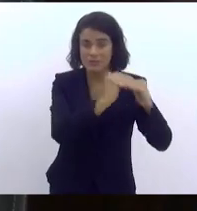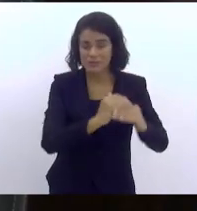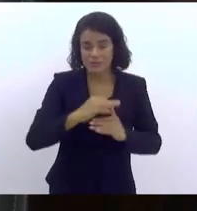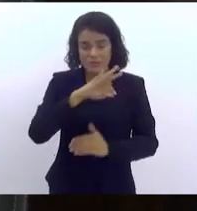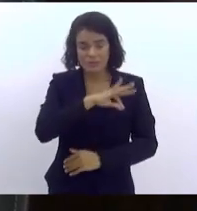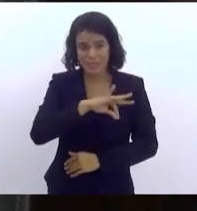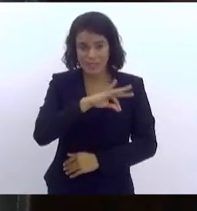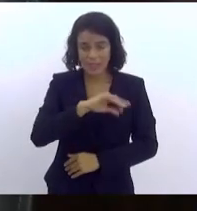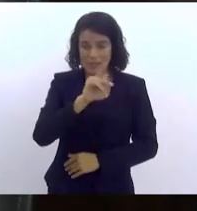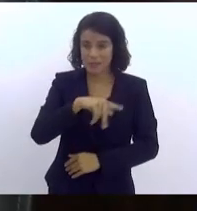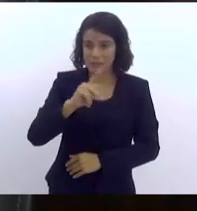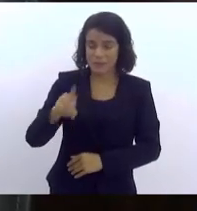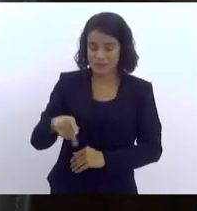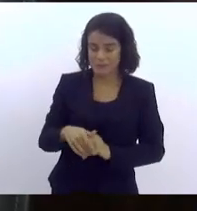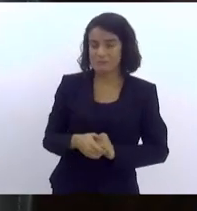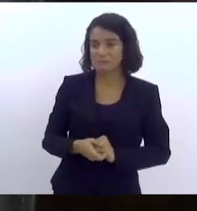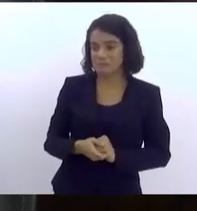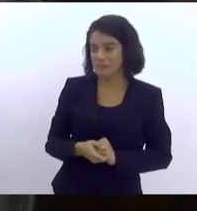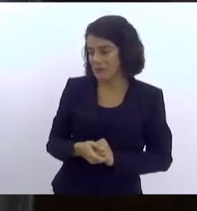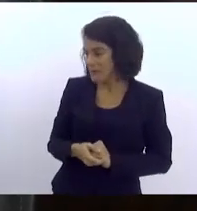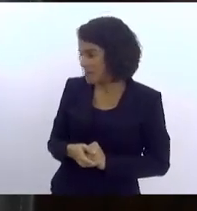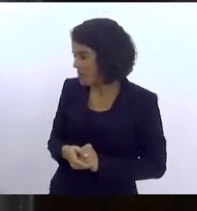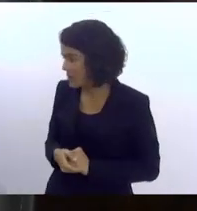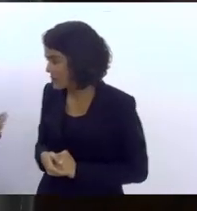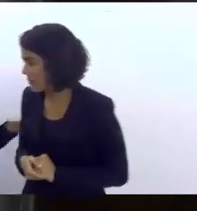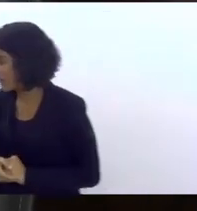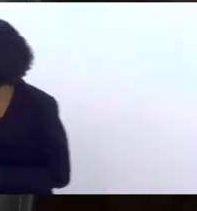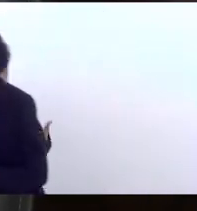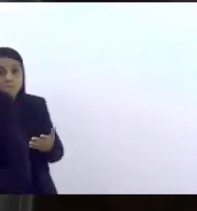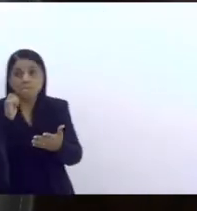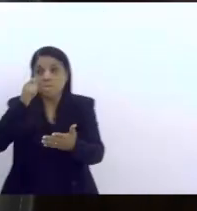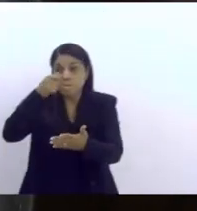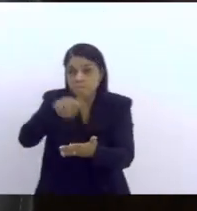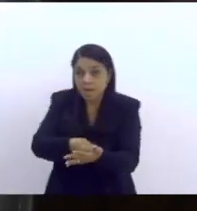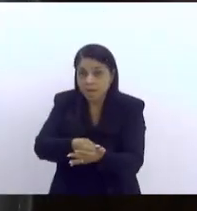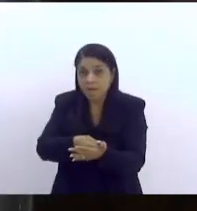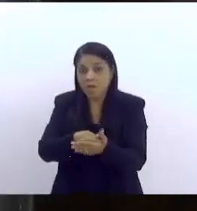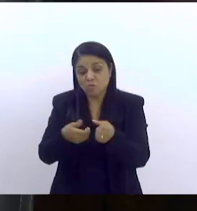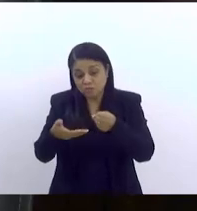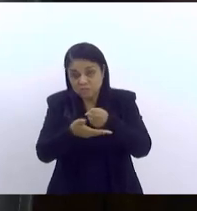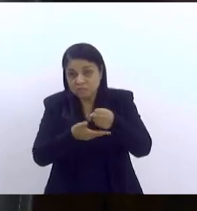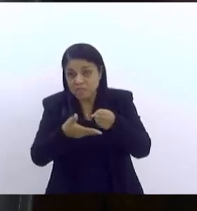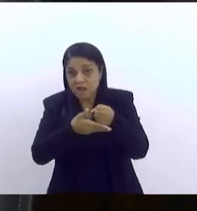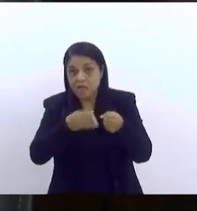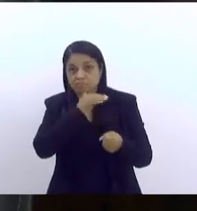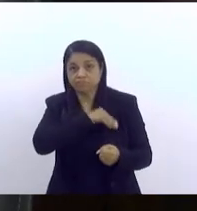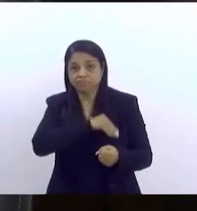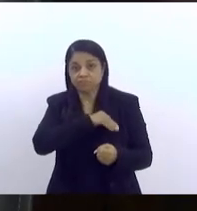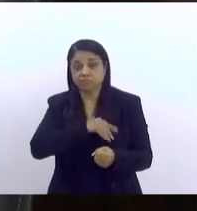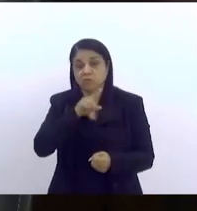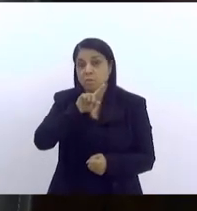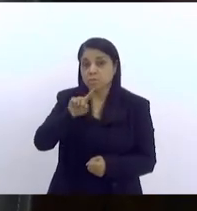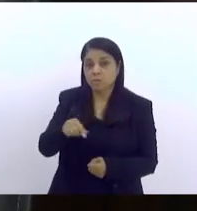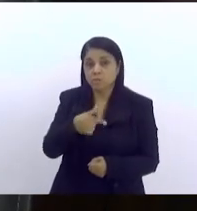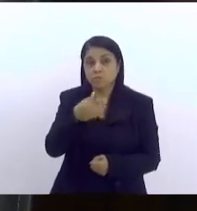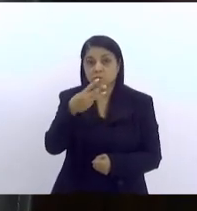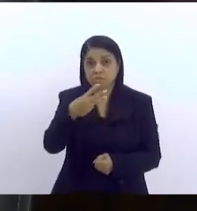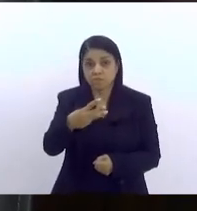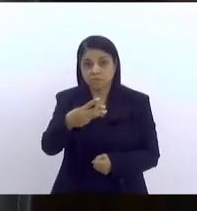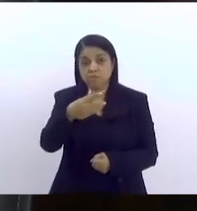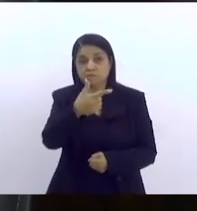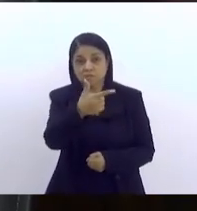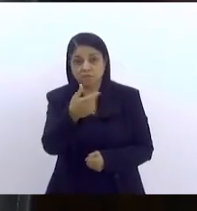magistério sequer para pagar o salário mínimo de 1320 para